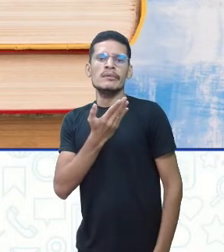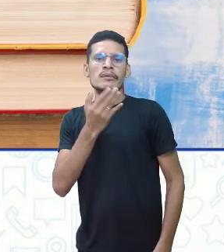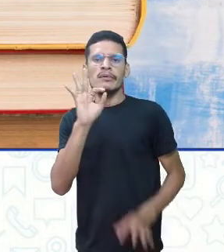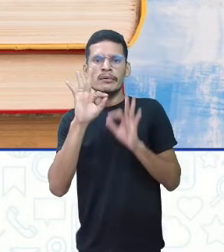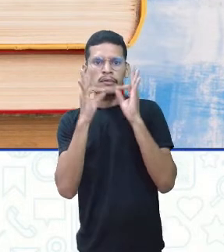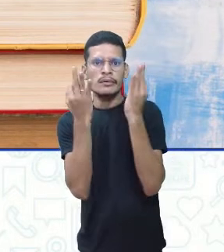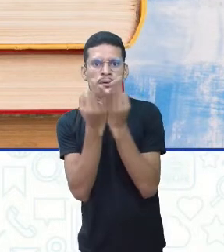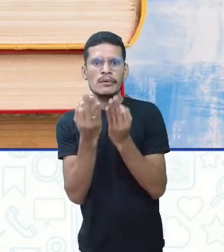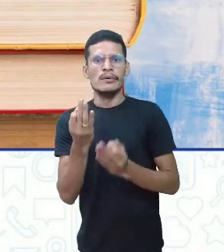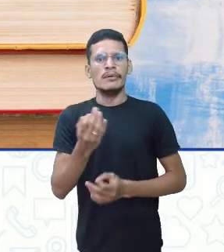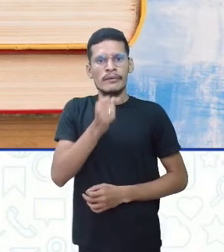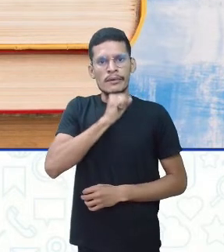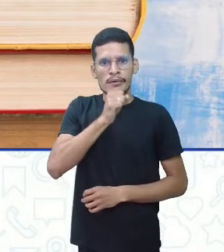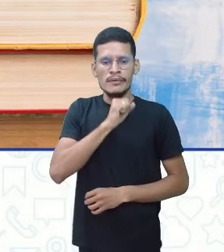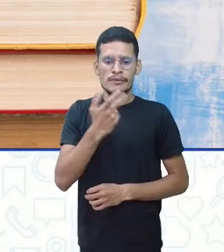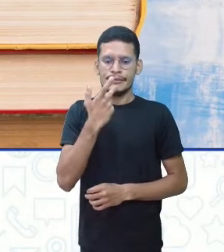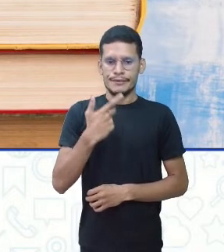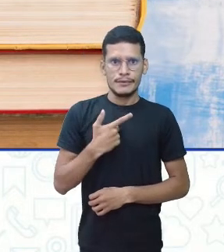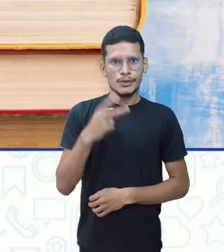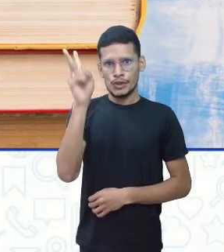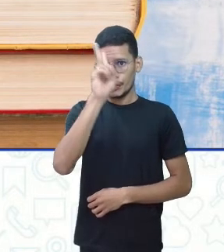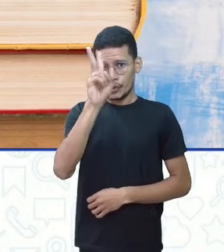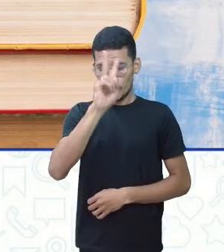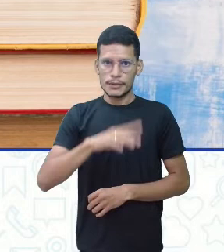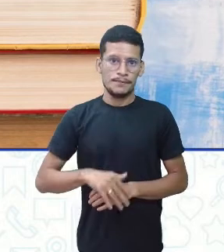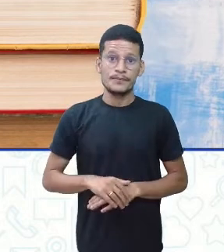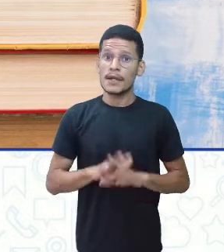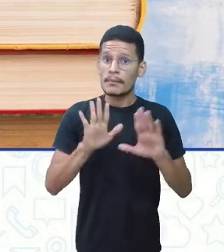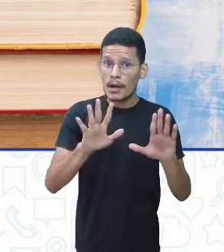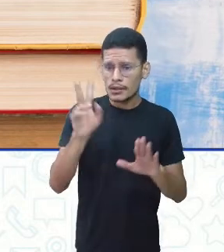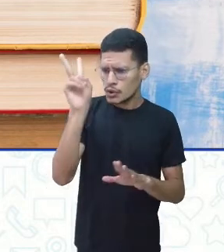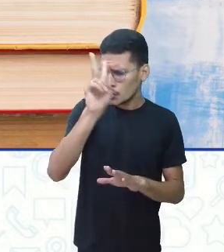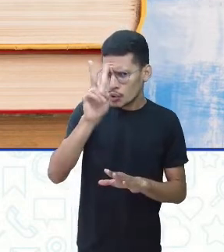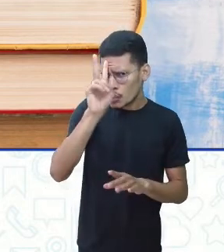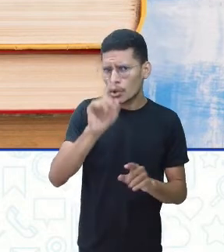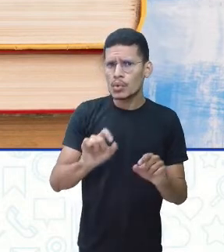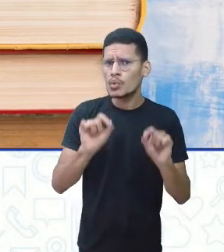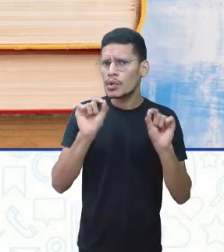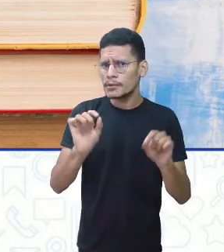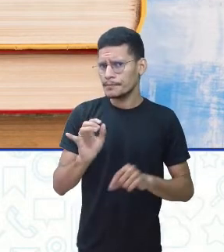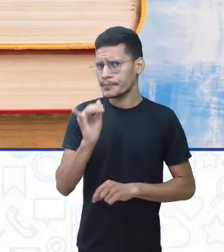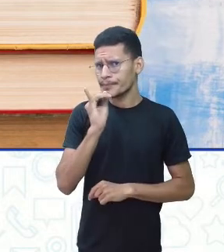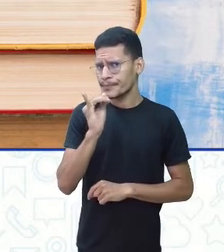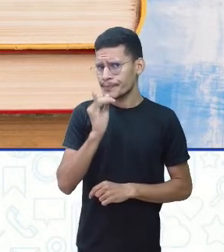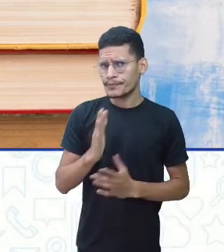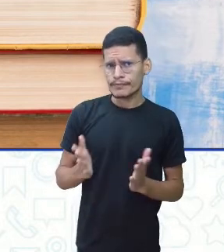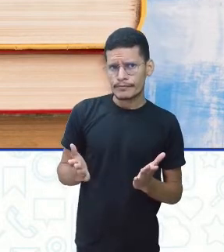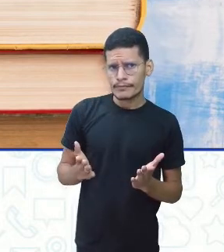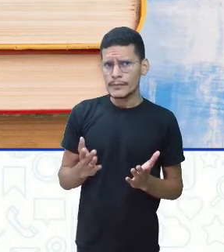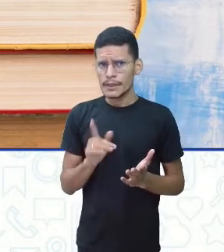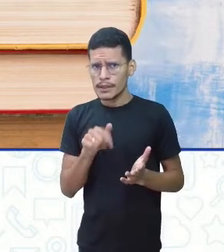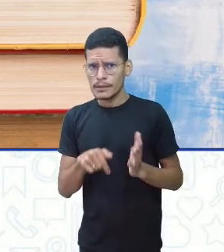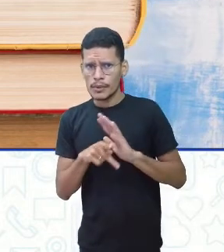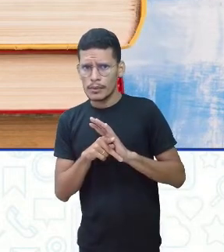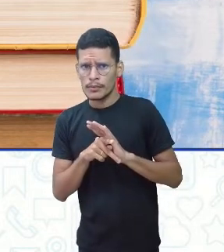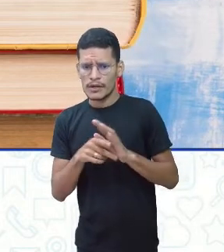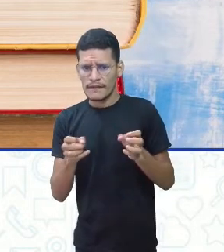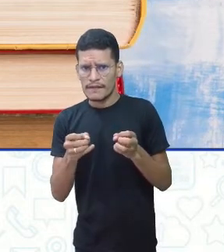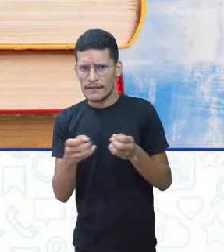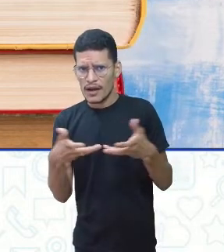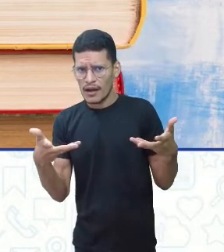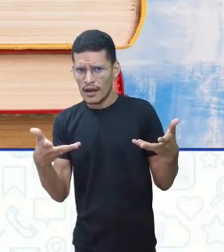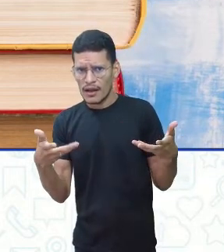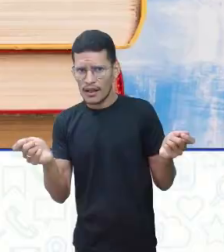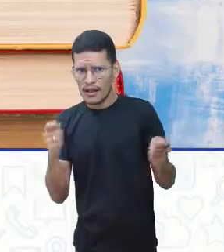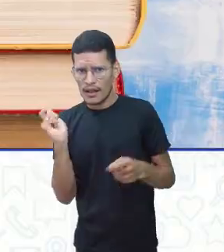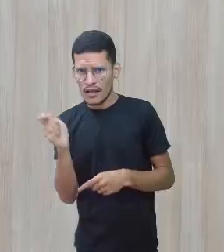gente. Às vezes não são histórias, não são necessariamente contos de fadas e tal, mas podem